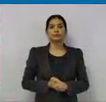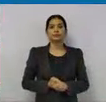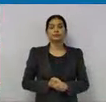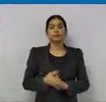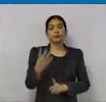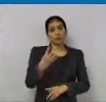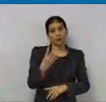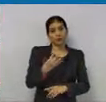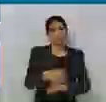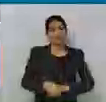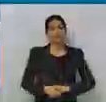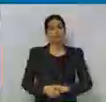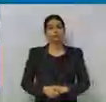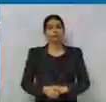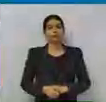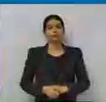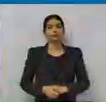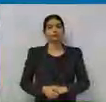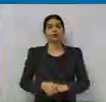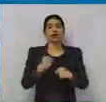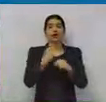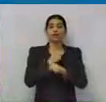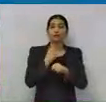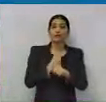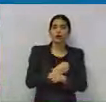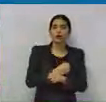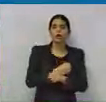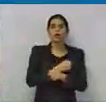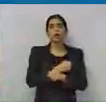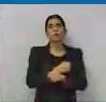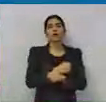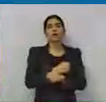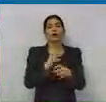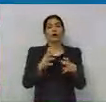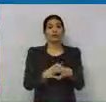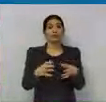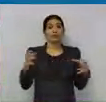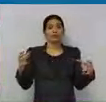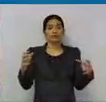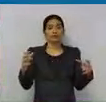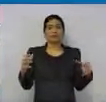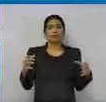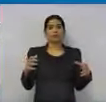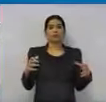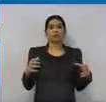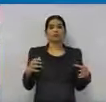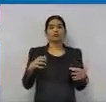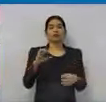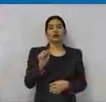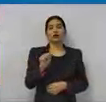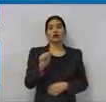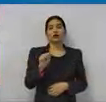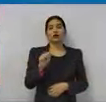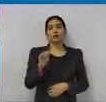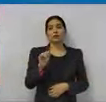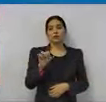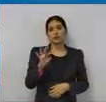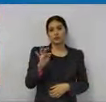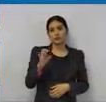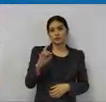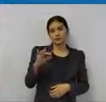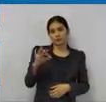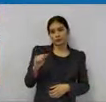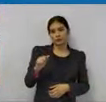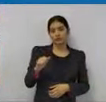Quarto, reforma e ampliação de setores de abastecimento da UNAM. É a zona de